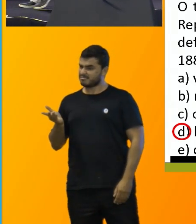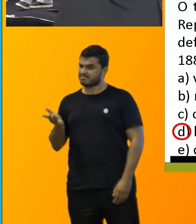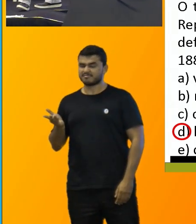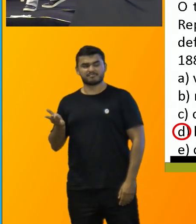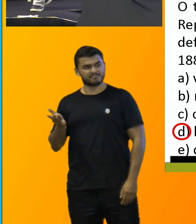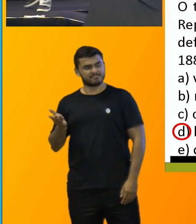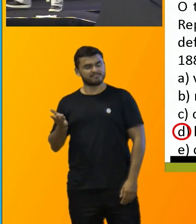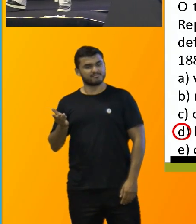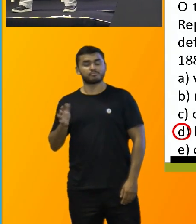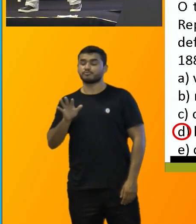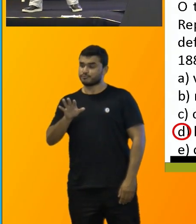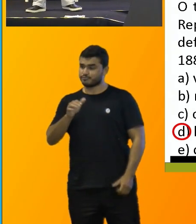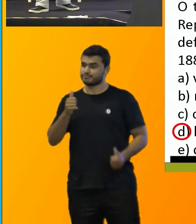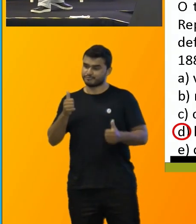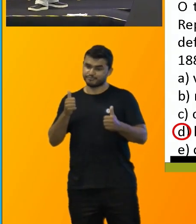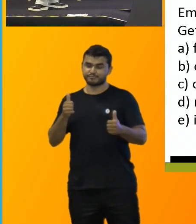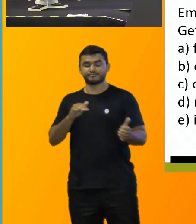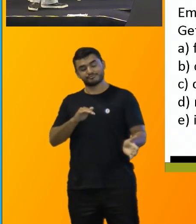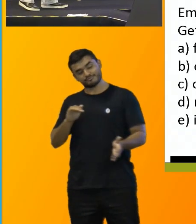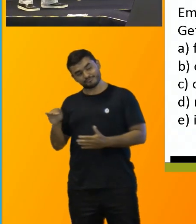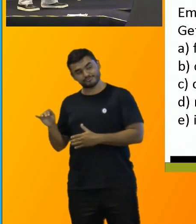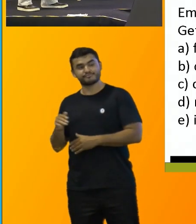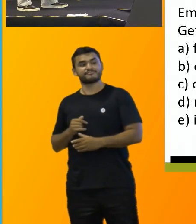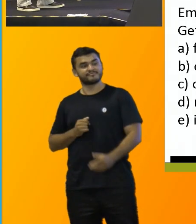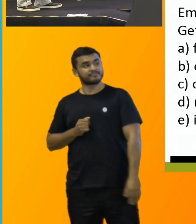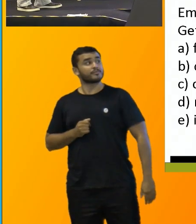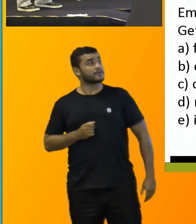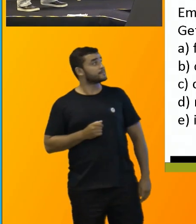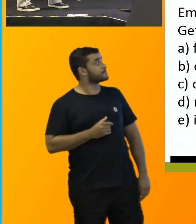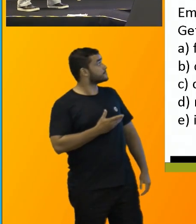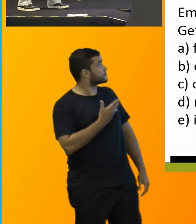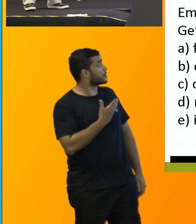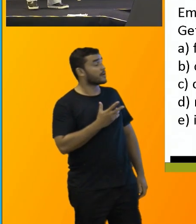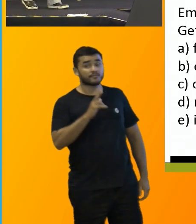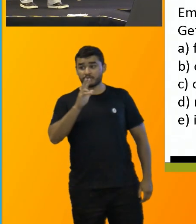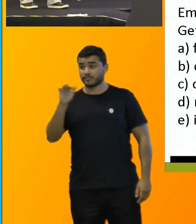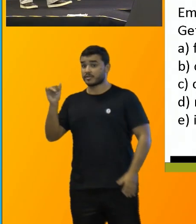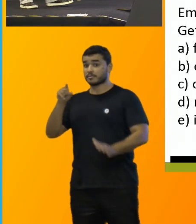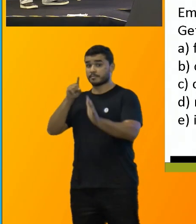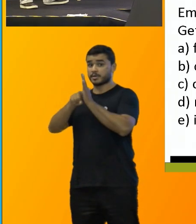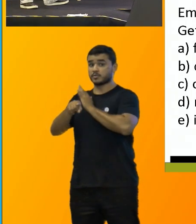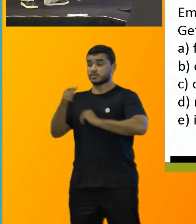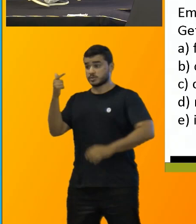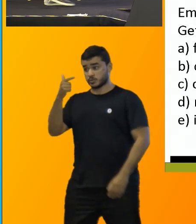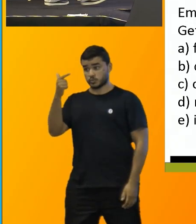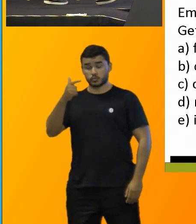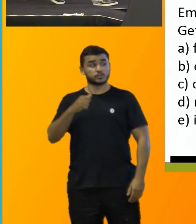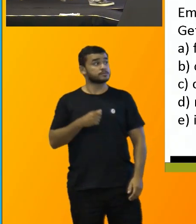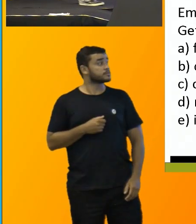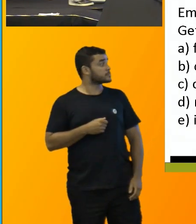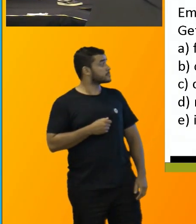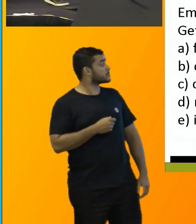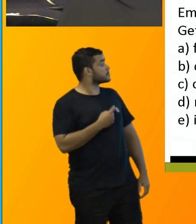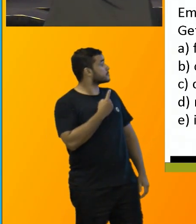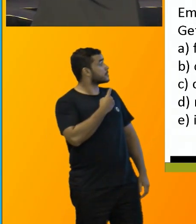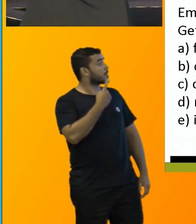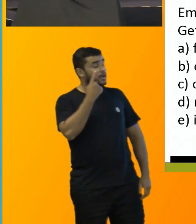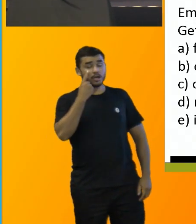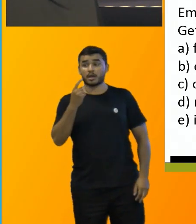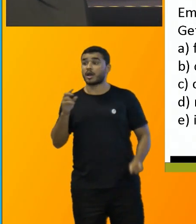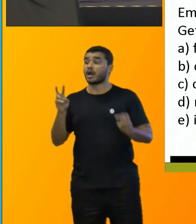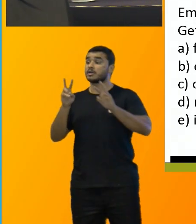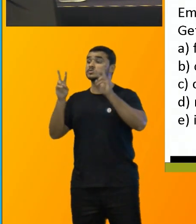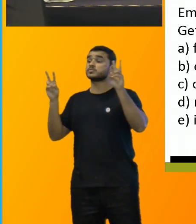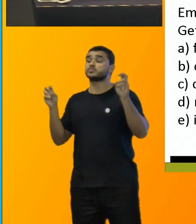demais. Primeira para conta. Vamos lá. Vamos para a segunda questão. A segunda questão sobre Era Vargas diz o